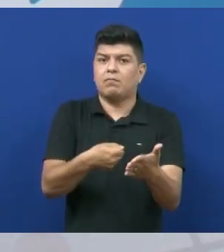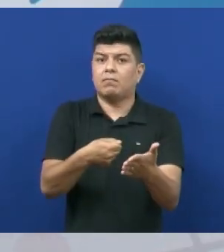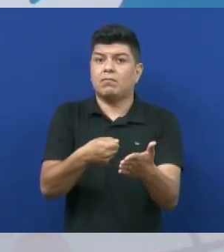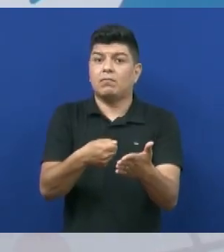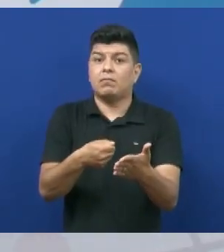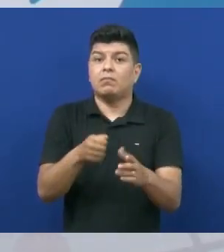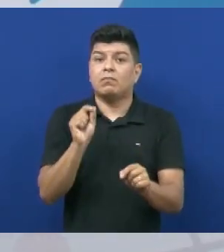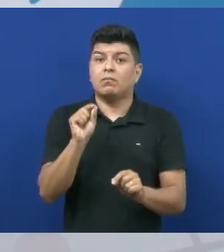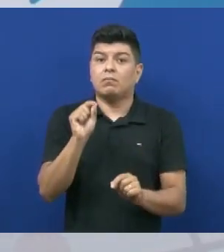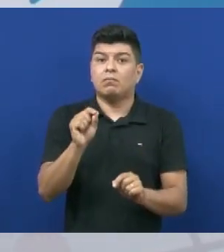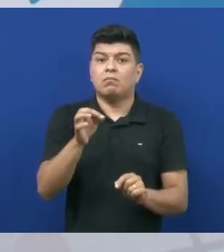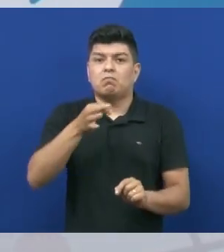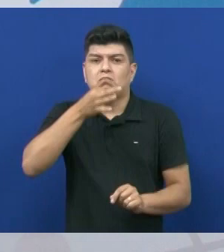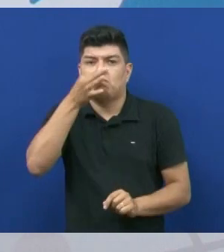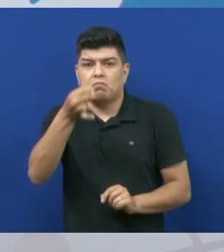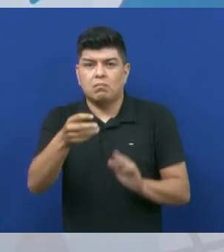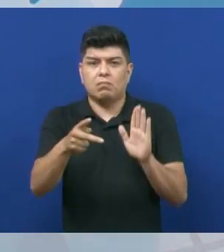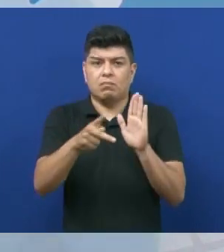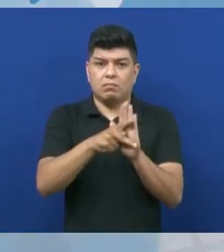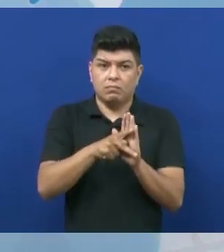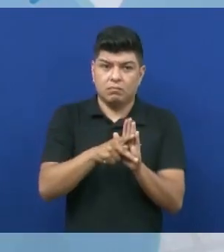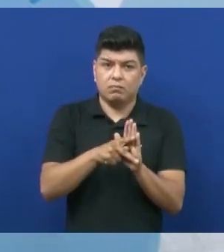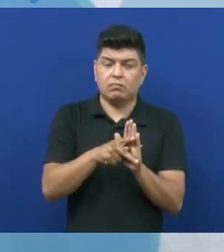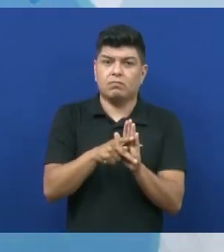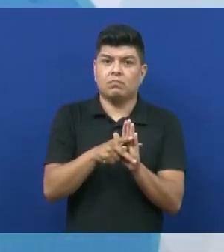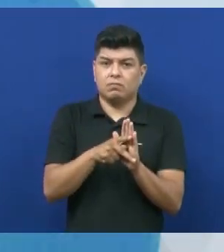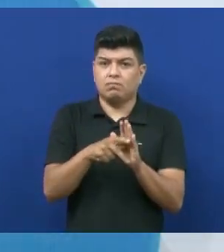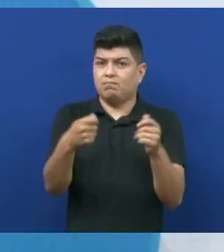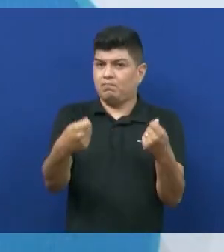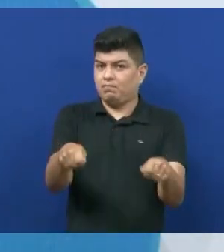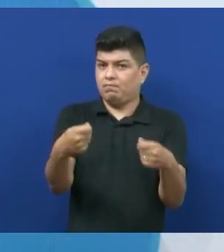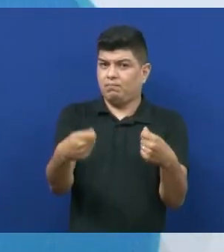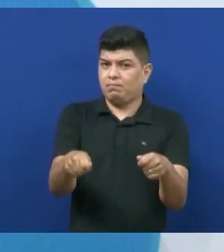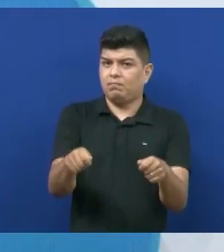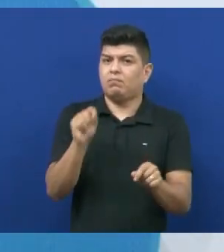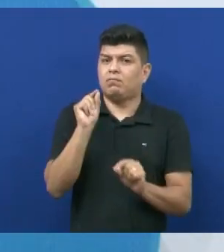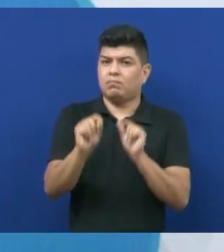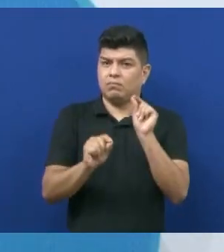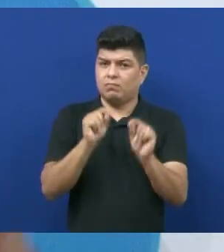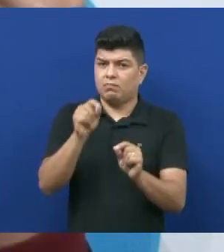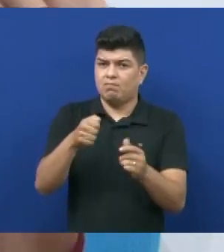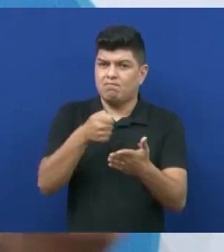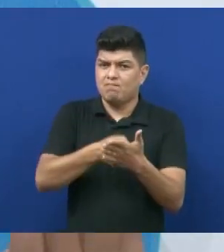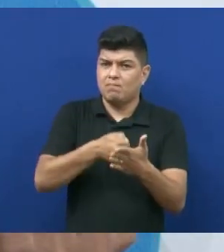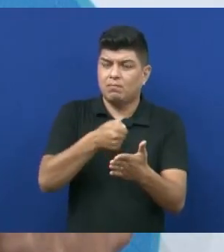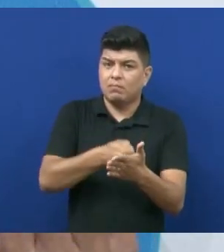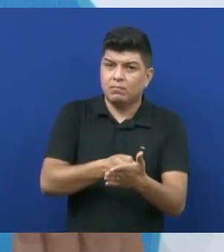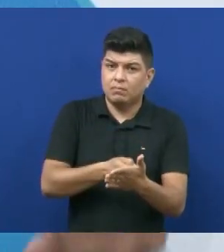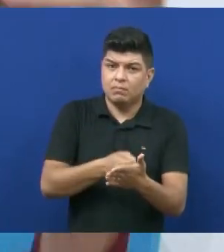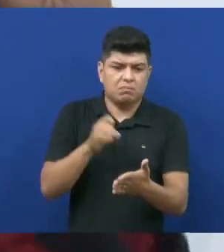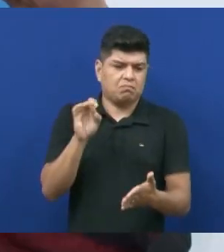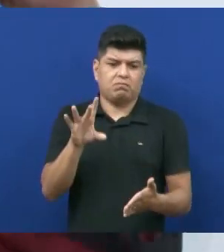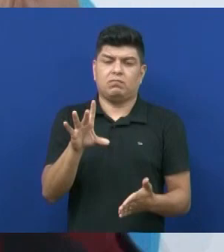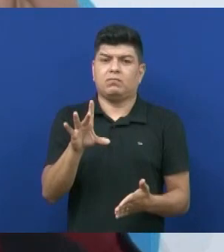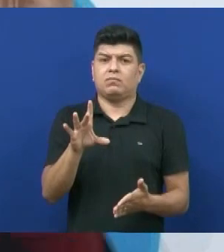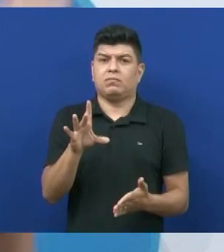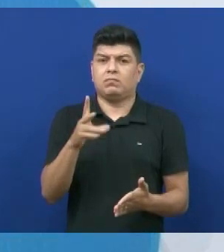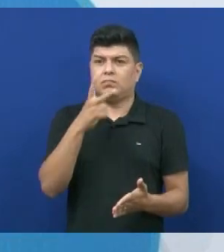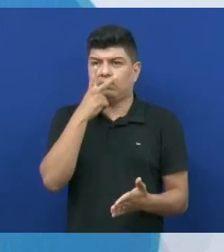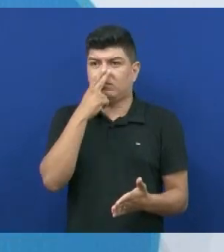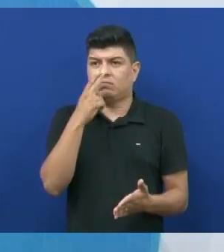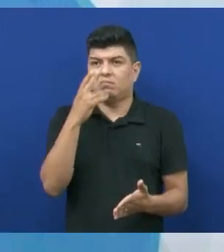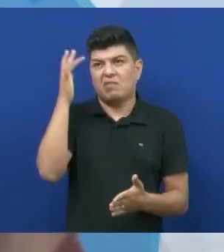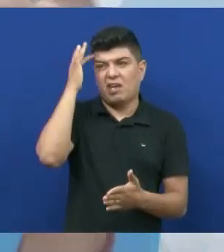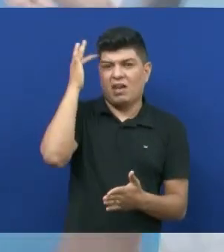defendida através de argumentos. E esses argumentos precisam estar fundamentados. Eles não podem apenas estar acima